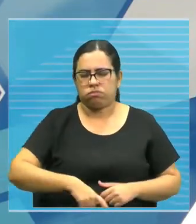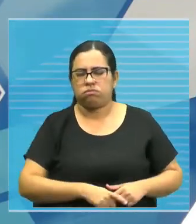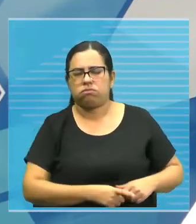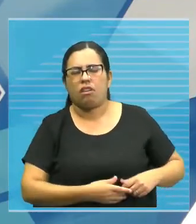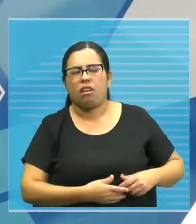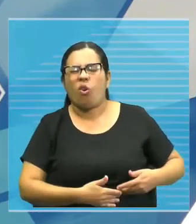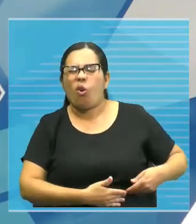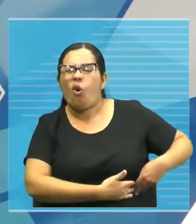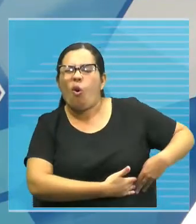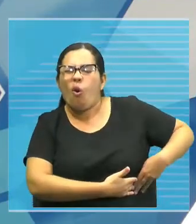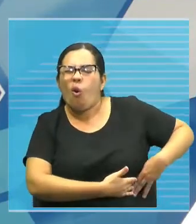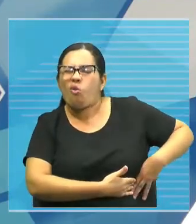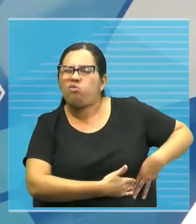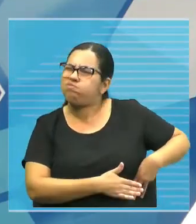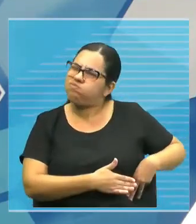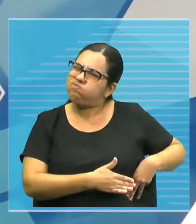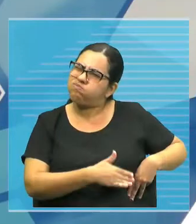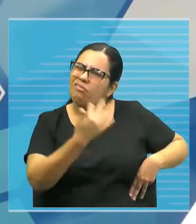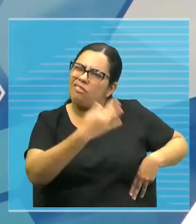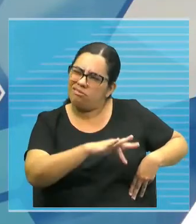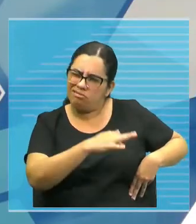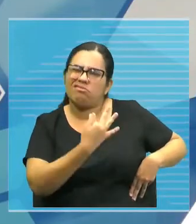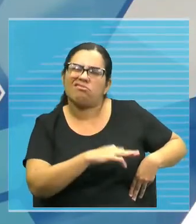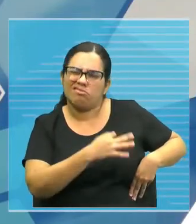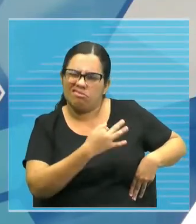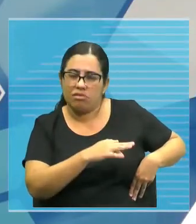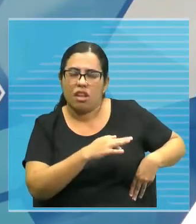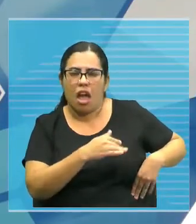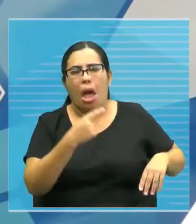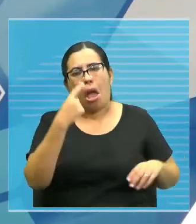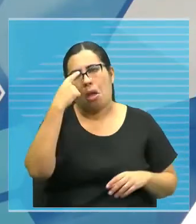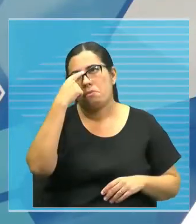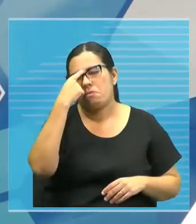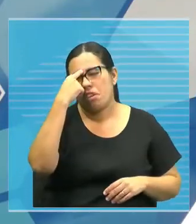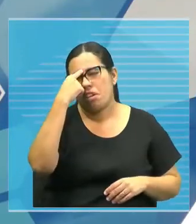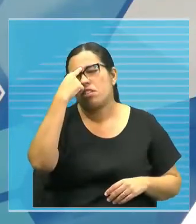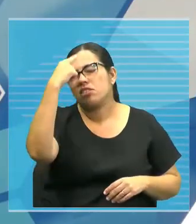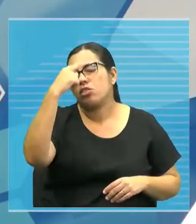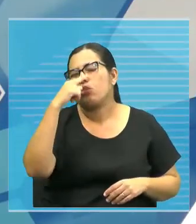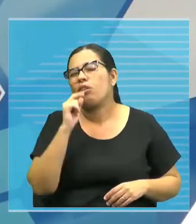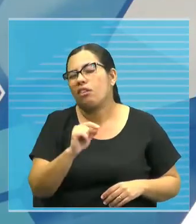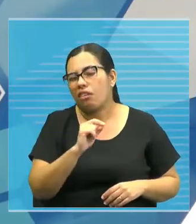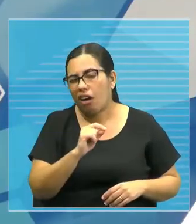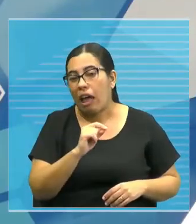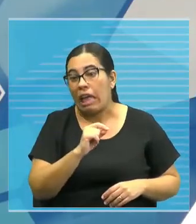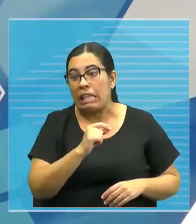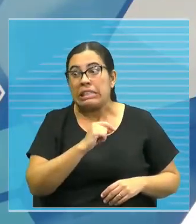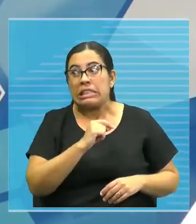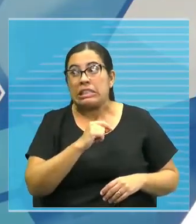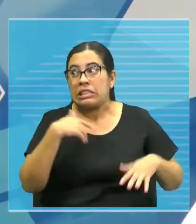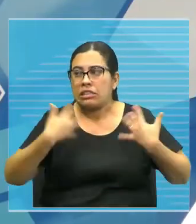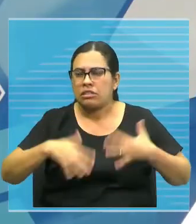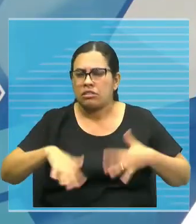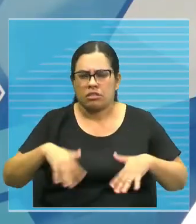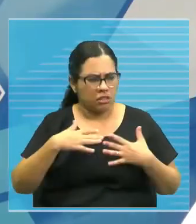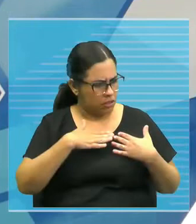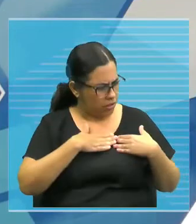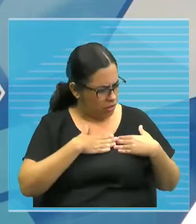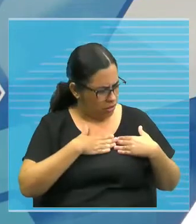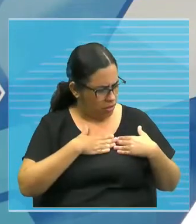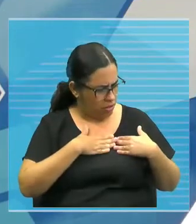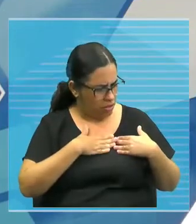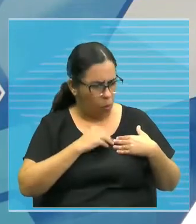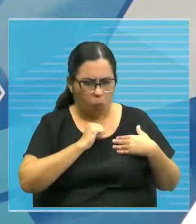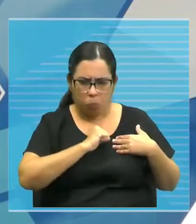e isso gera um desconforto. Isso é chamado de dor desviada. O cara já não pensa que pode ser isso. Ele pensa logo que é um problema cardíaco, tá vendo? Se eu não tivesse indo correr aqui,